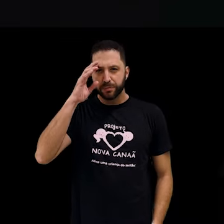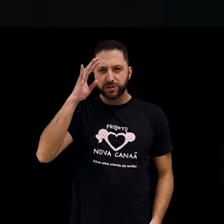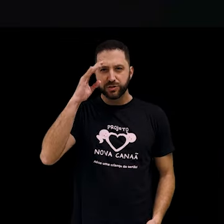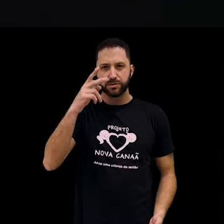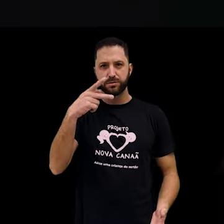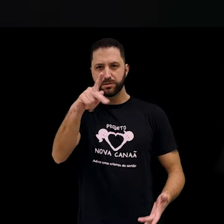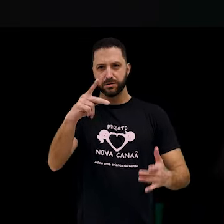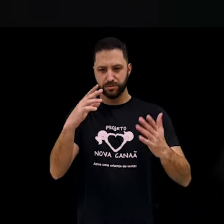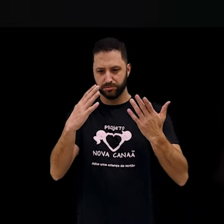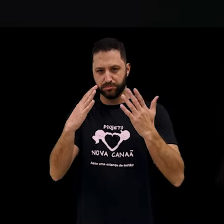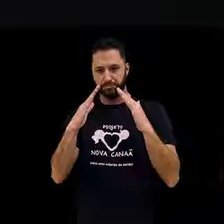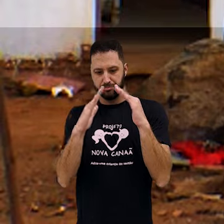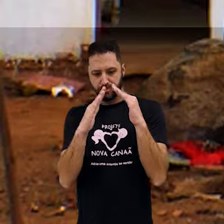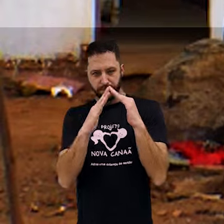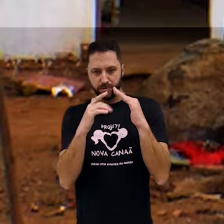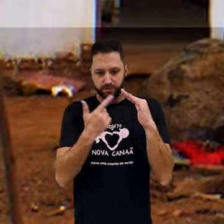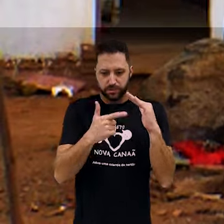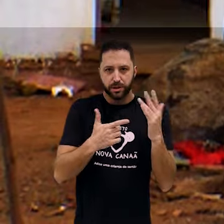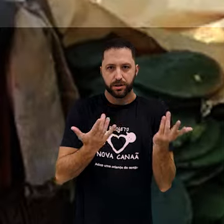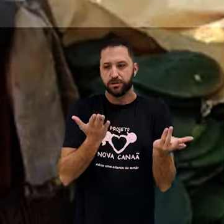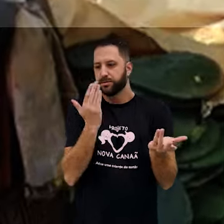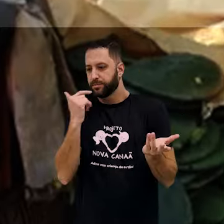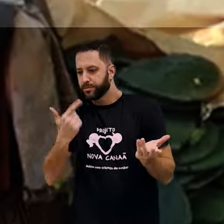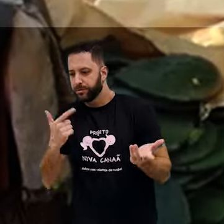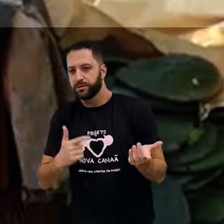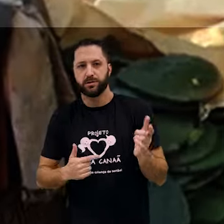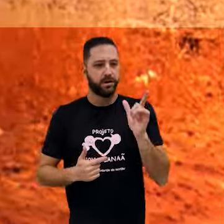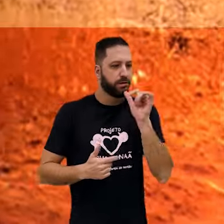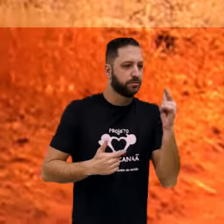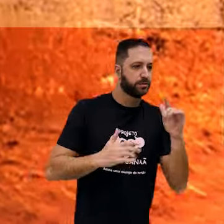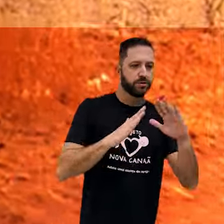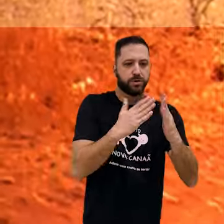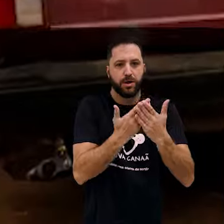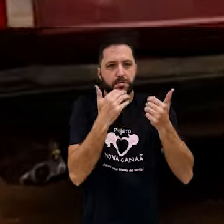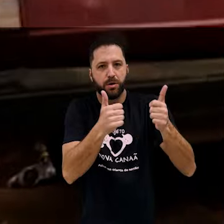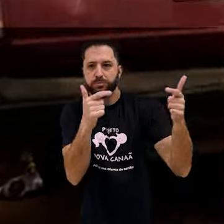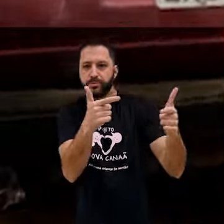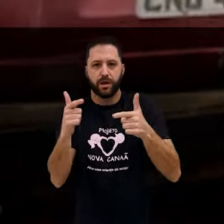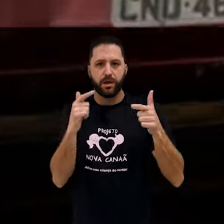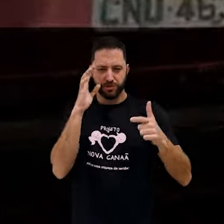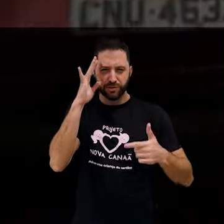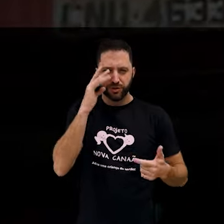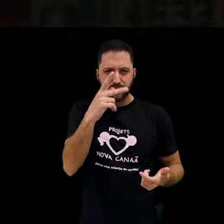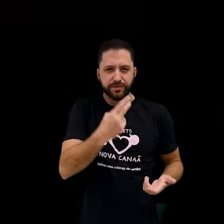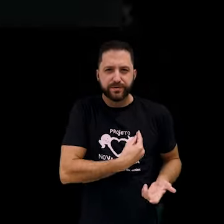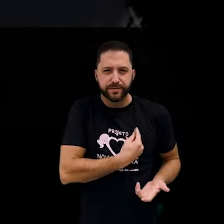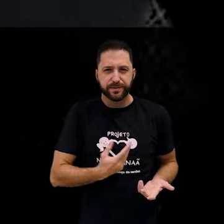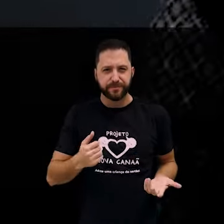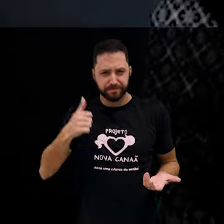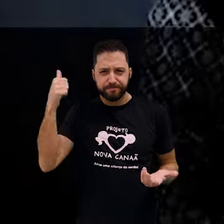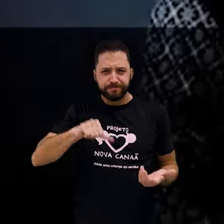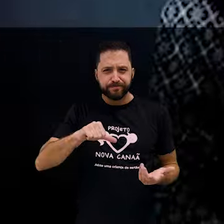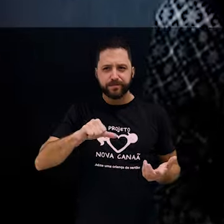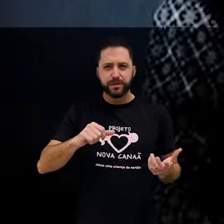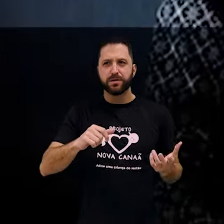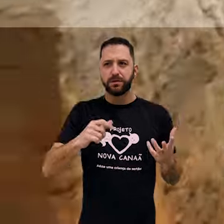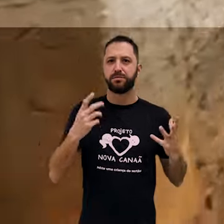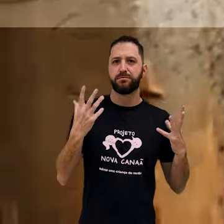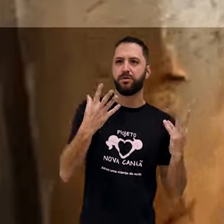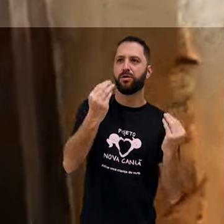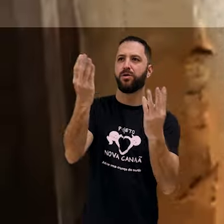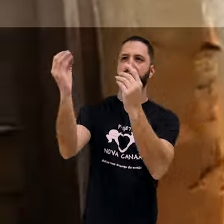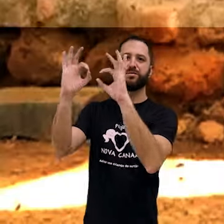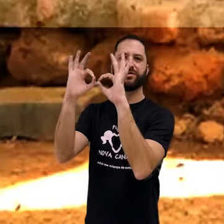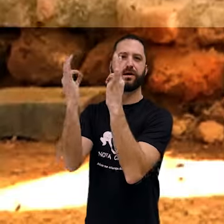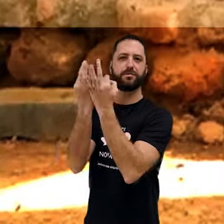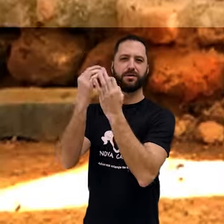Você já imaginou viver sem acesso à água limpa, alimentação, saúde e educação? Essa é a realidade